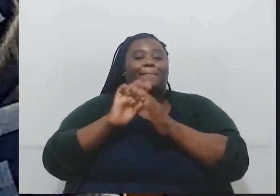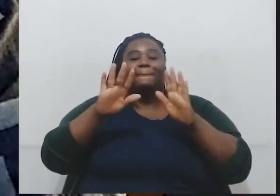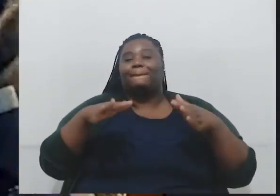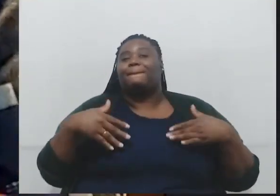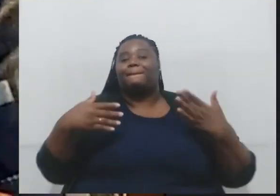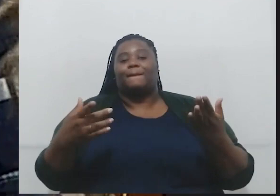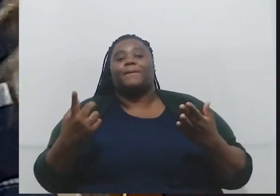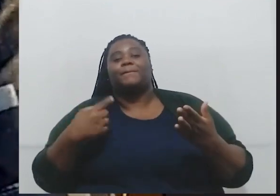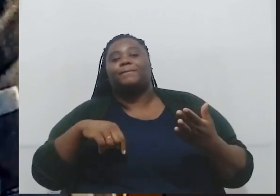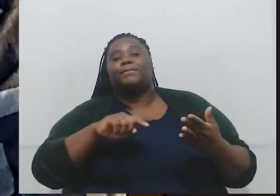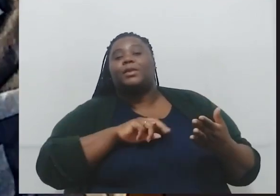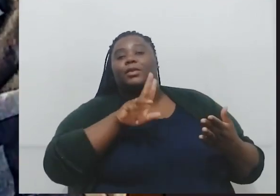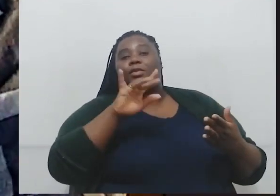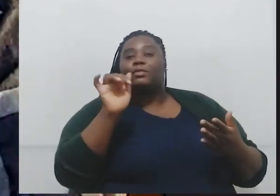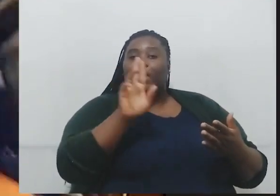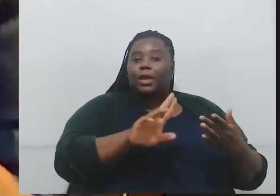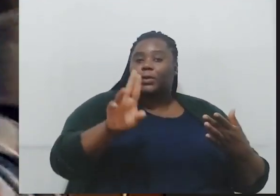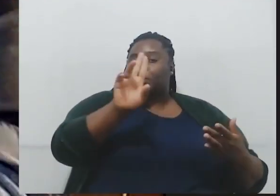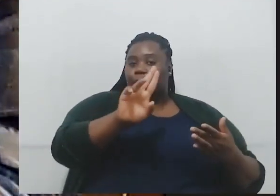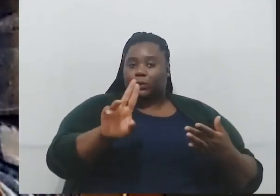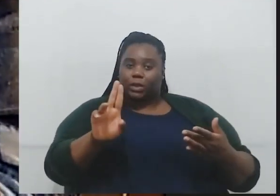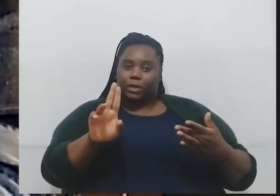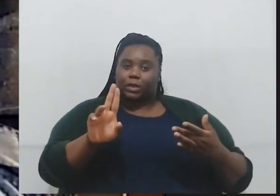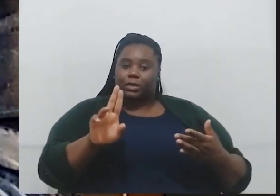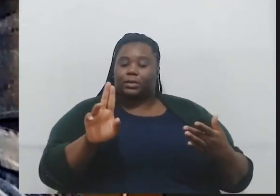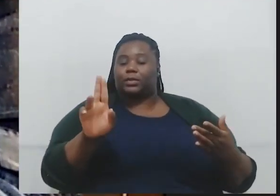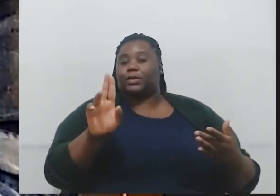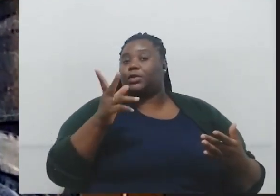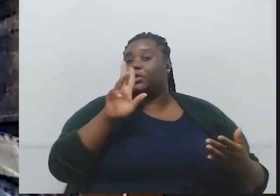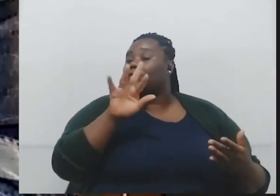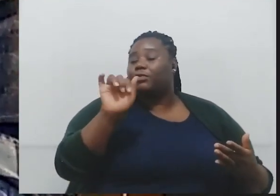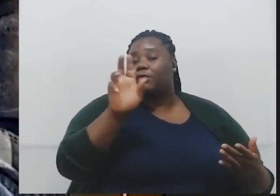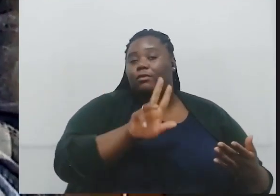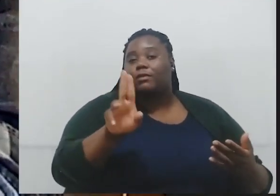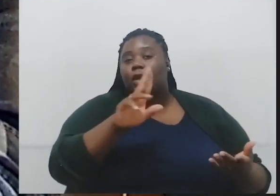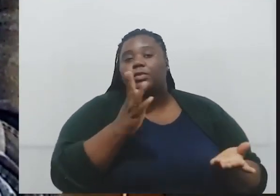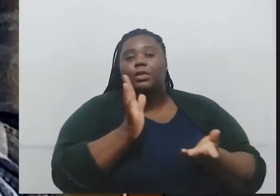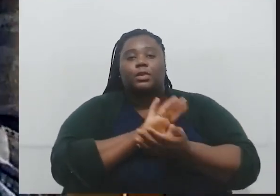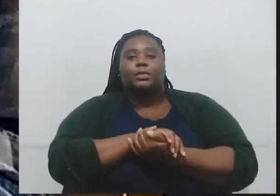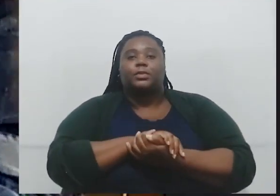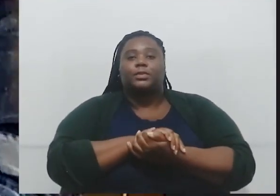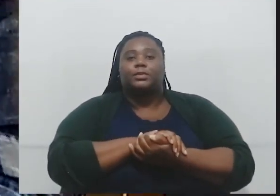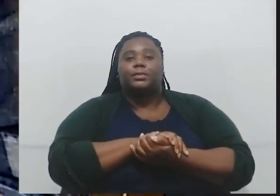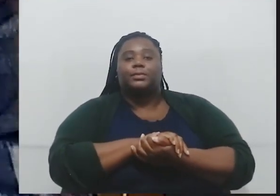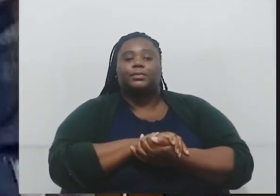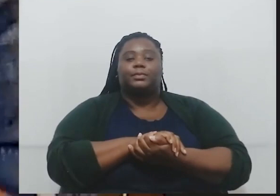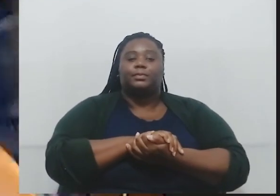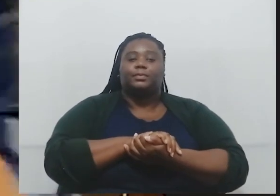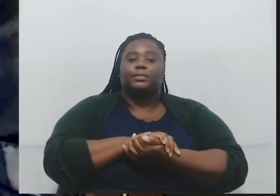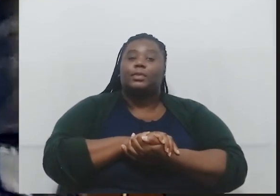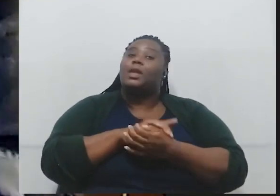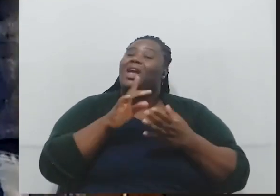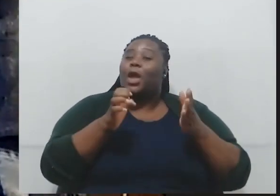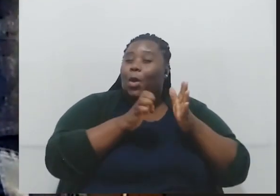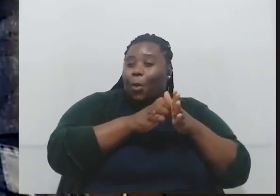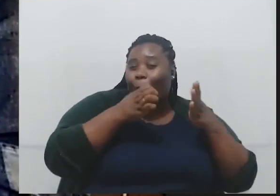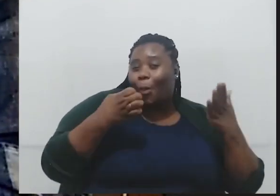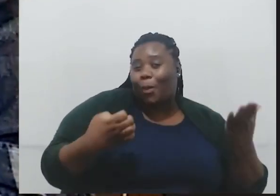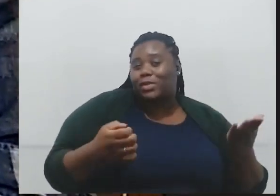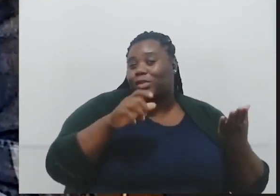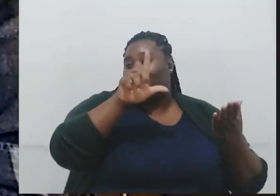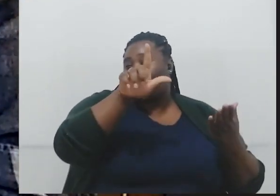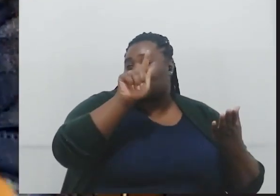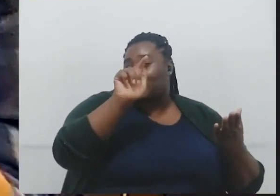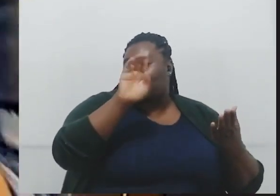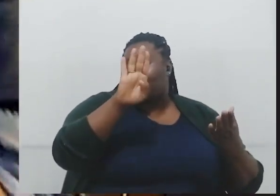Rafa? Assim, a gente vai jogando com isso. Eu uso esse edital LGBT aqui agora, apesar de, em si, ser uma aberração ele existir,